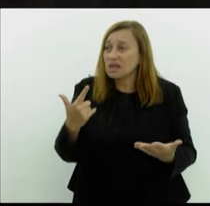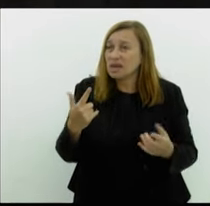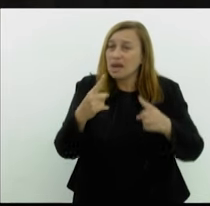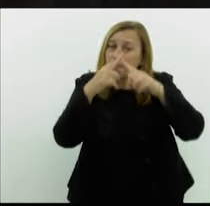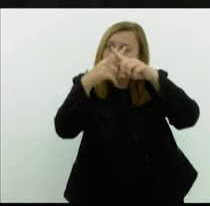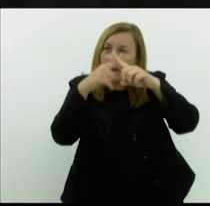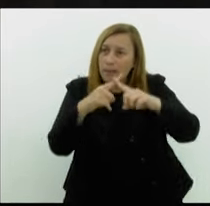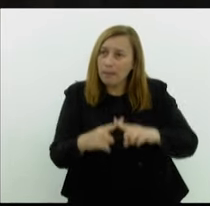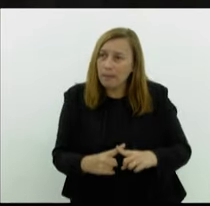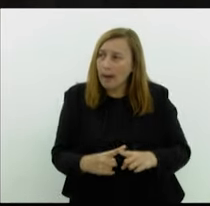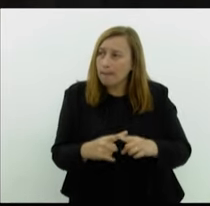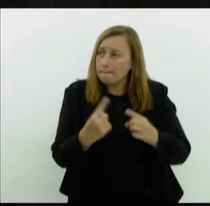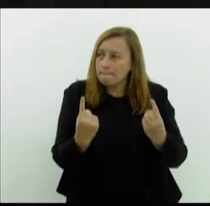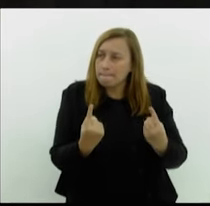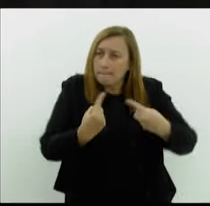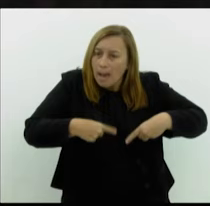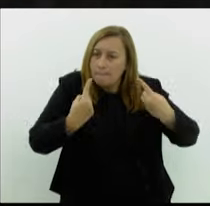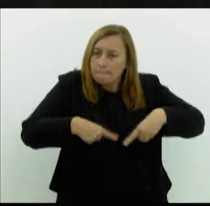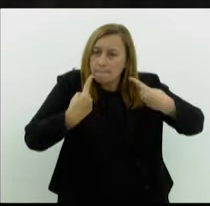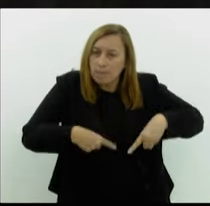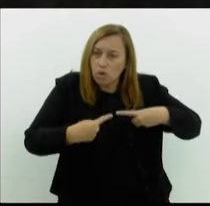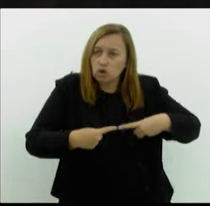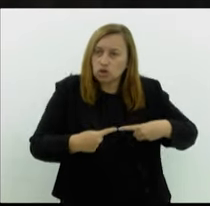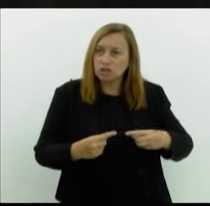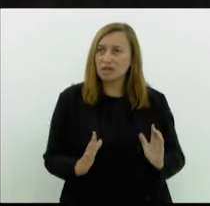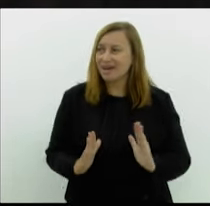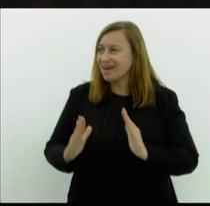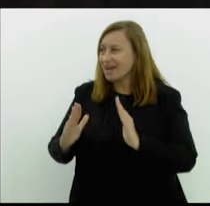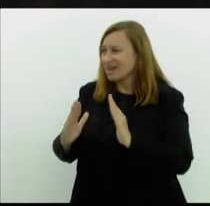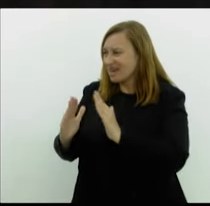diabo. E essas casas de jogos